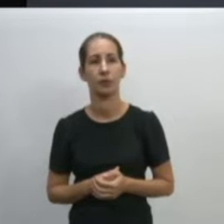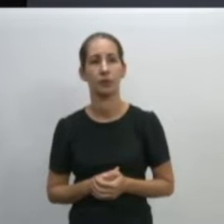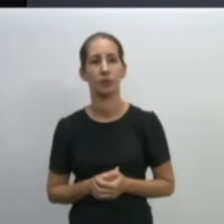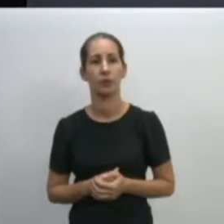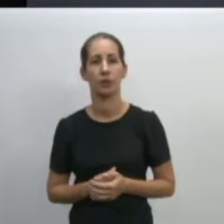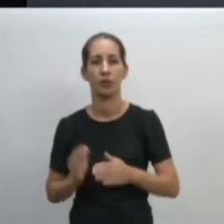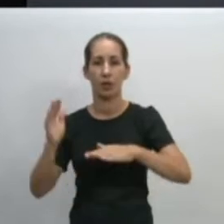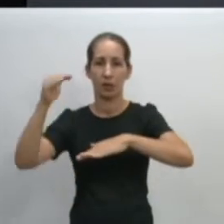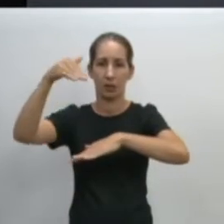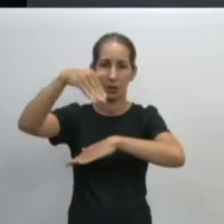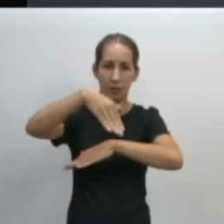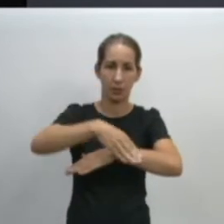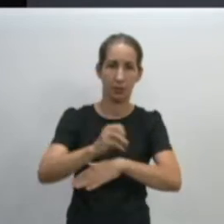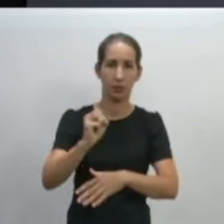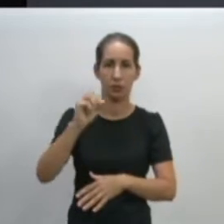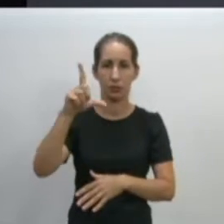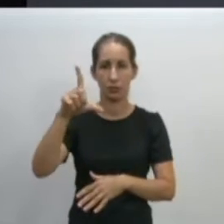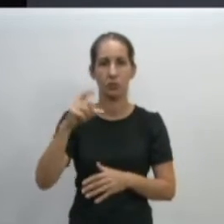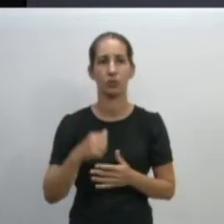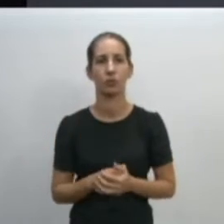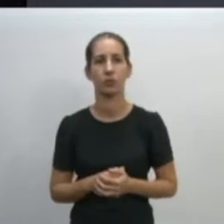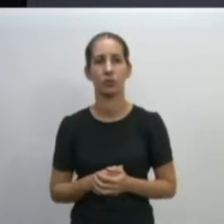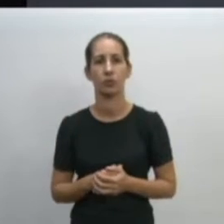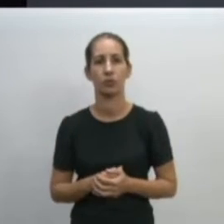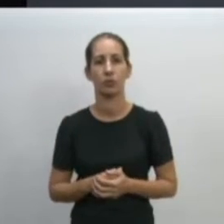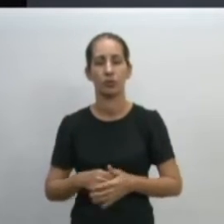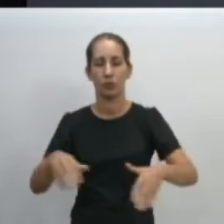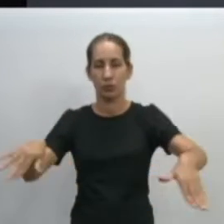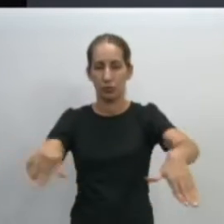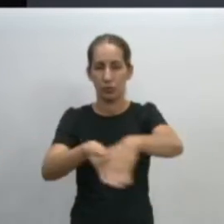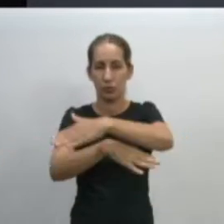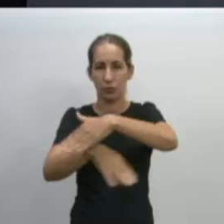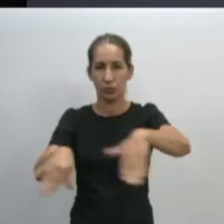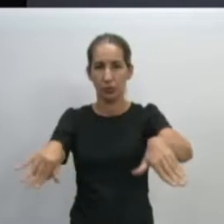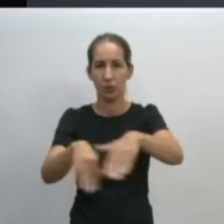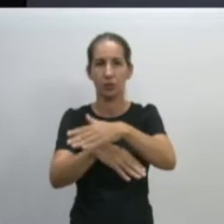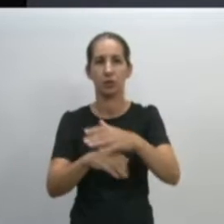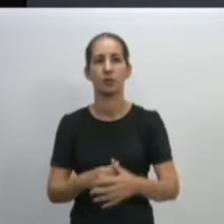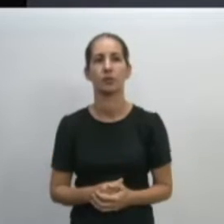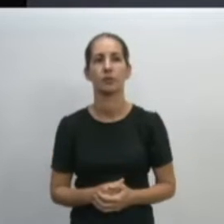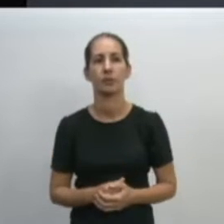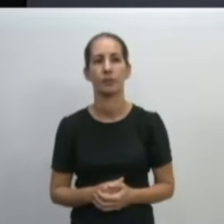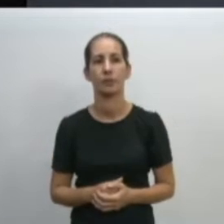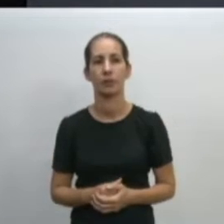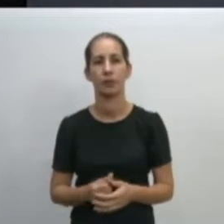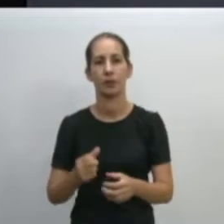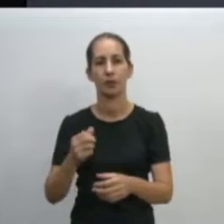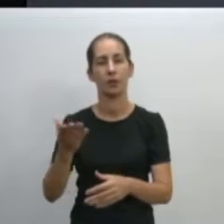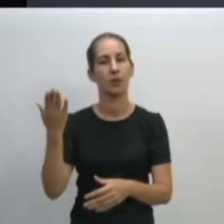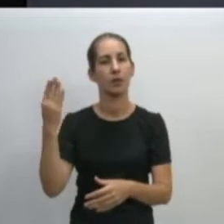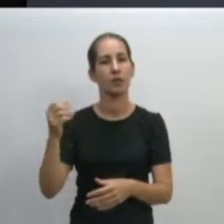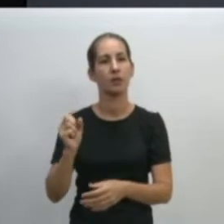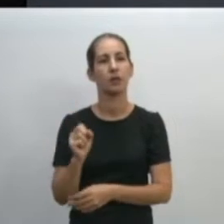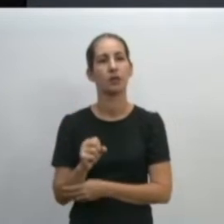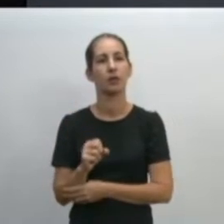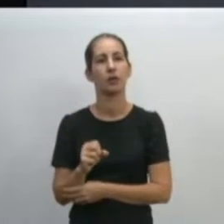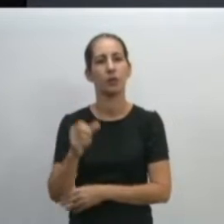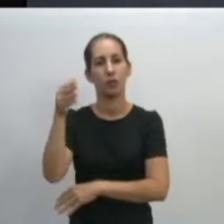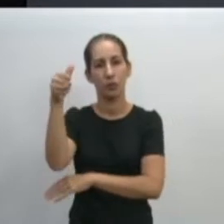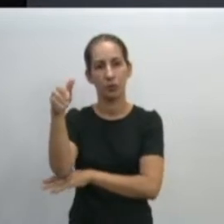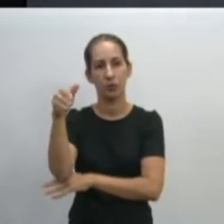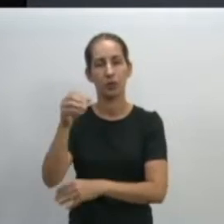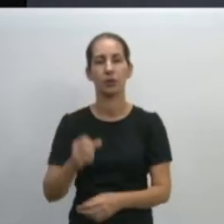Ladeira do Sol e tornar mão dupla o trecho entre o antigo Hotel dos Reis Magos e